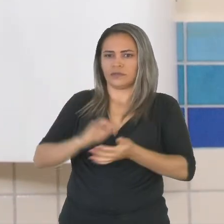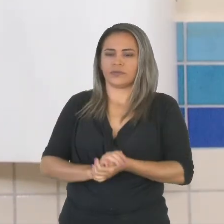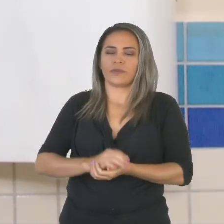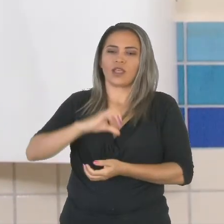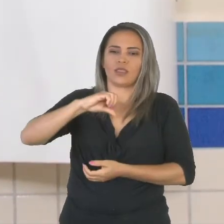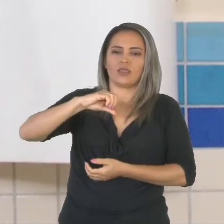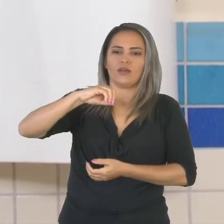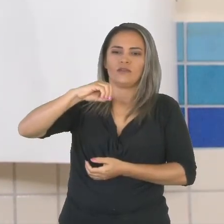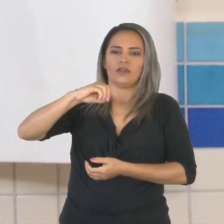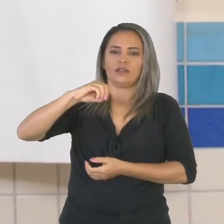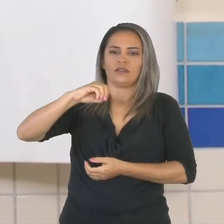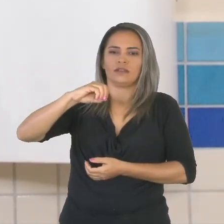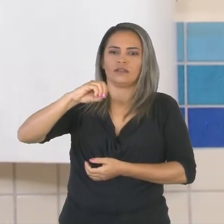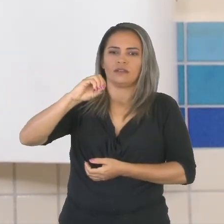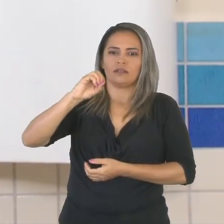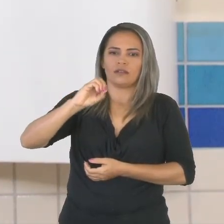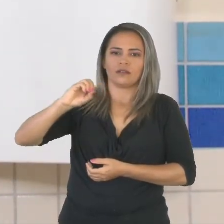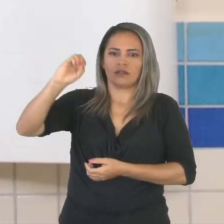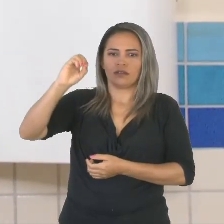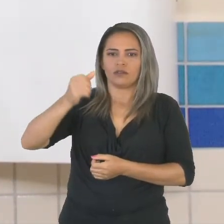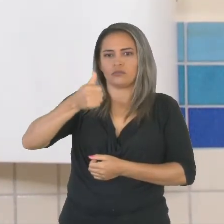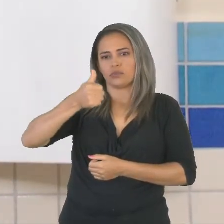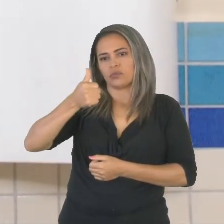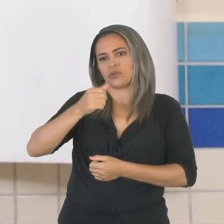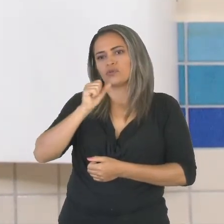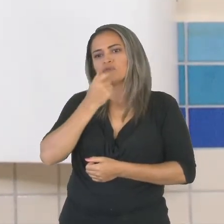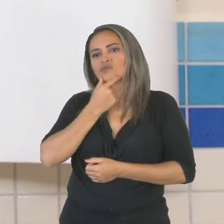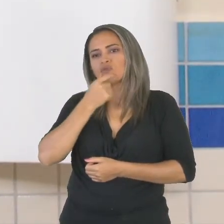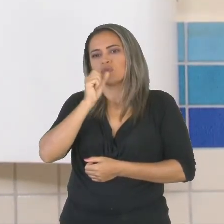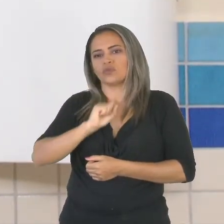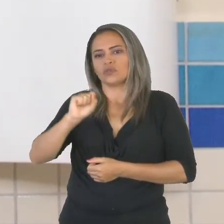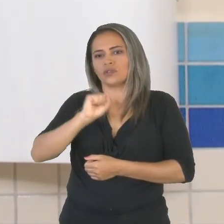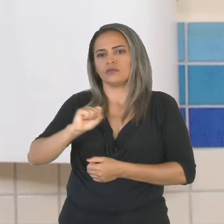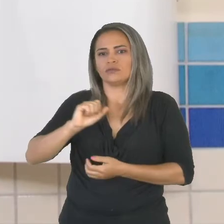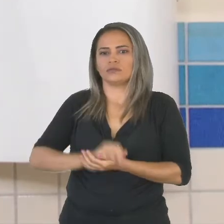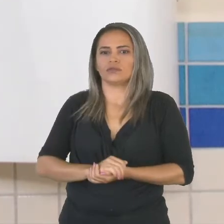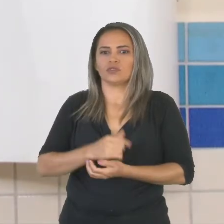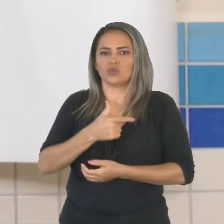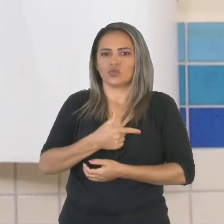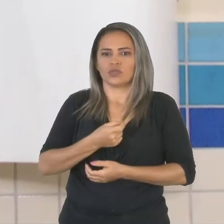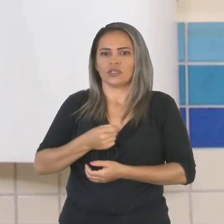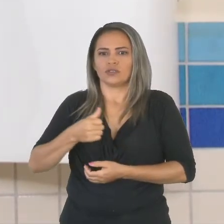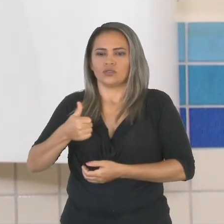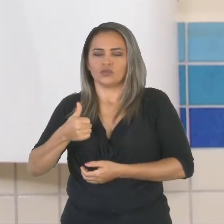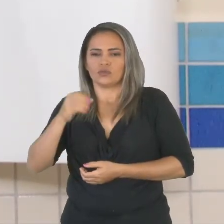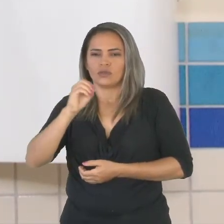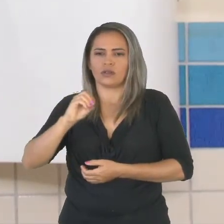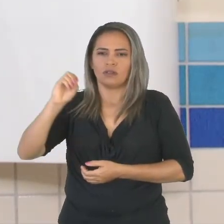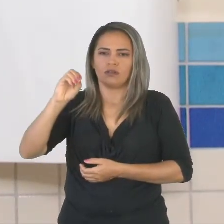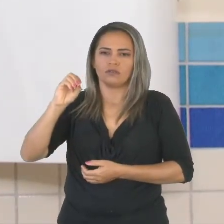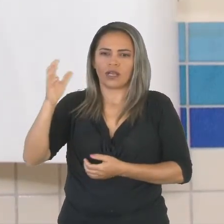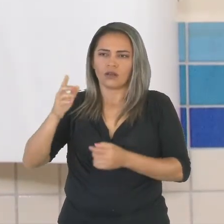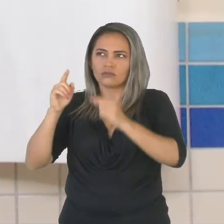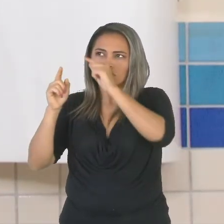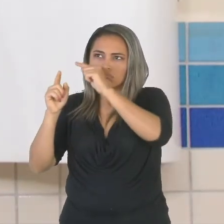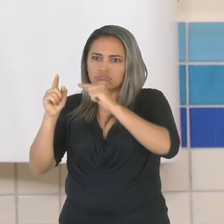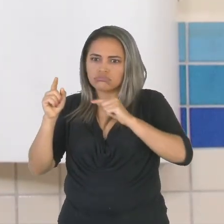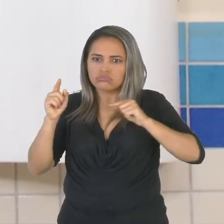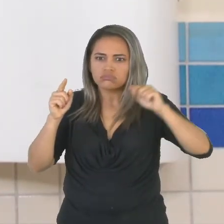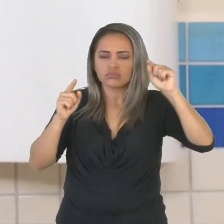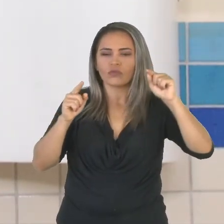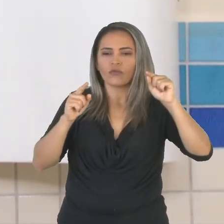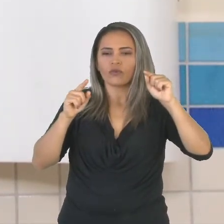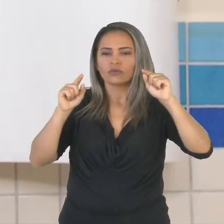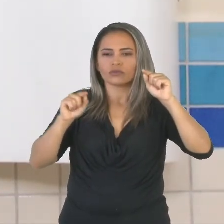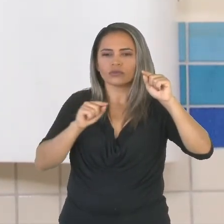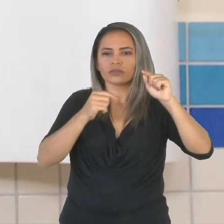graus para o item 1, que é solteiro, 201 graus, então a partir dessa daqui eu vou contar 201 graus e